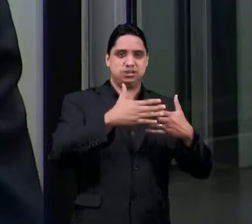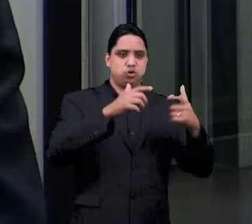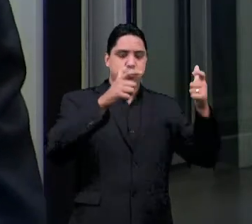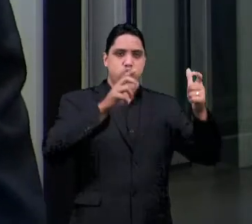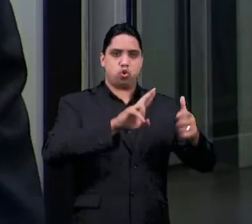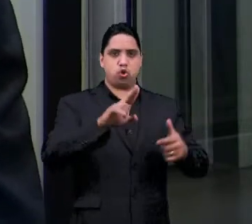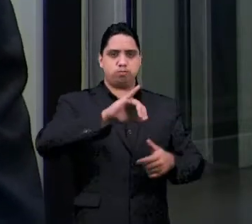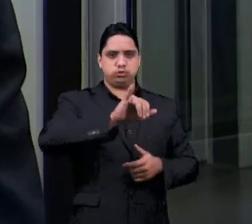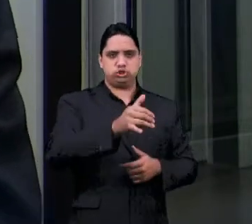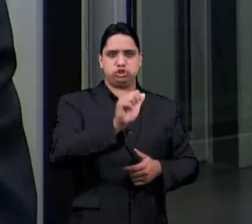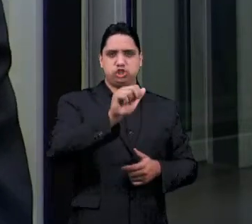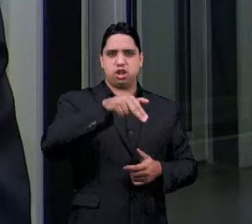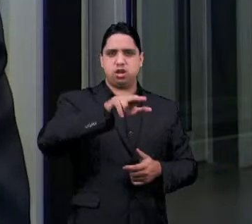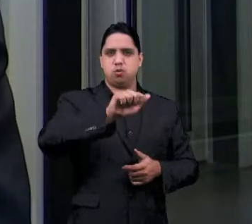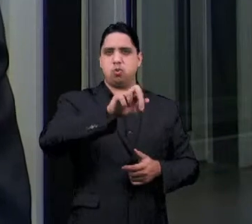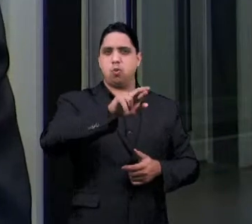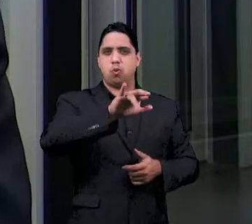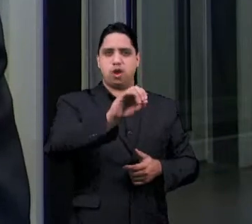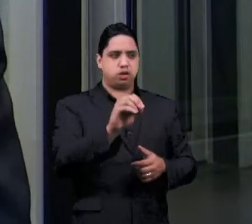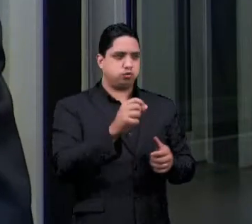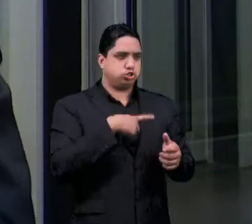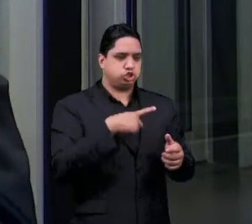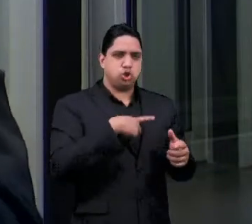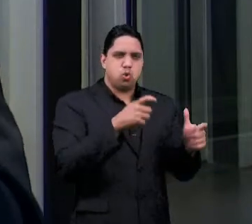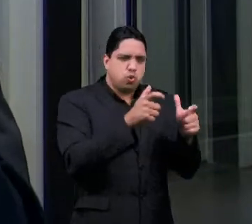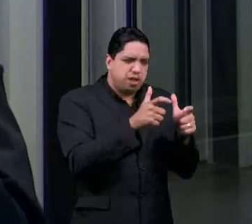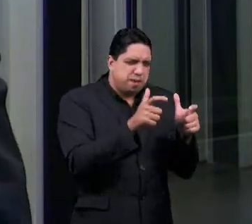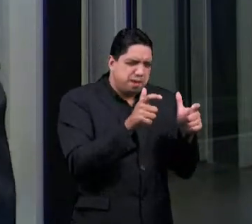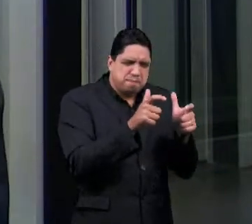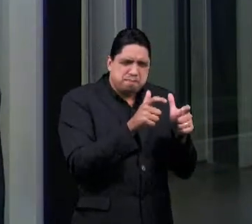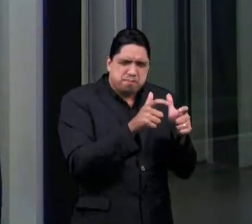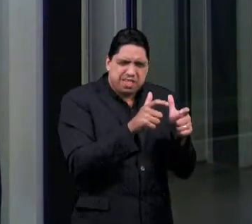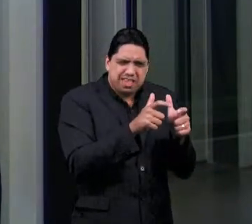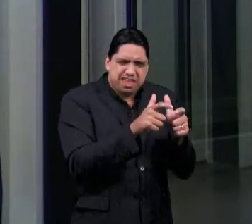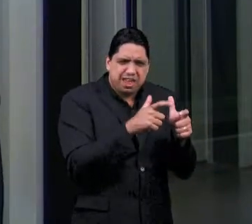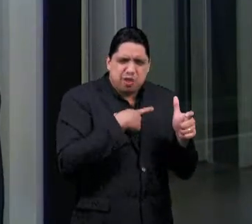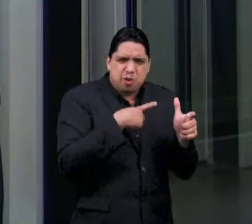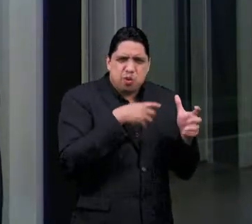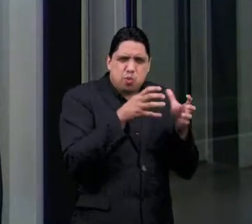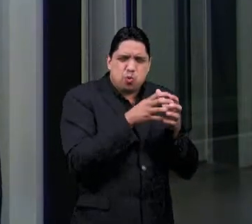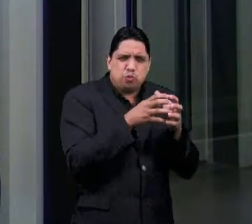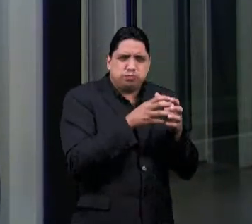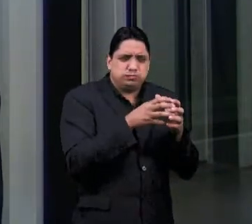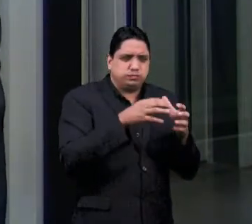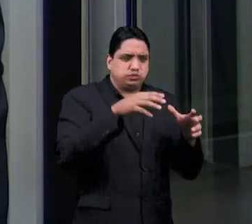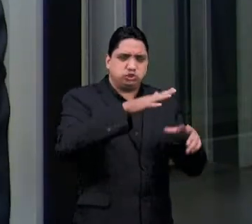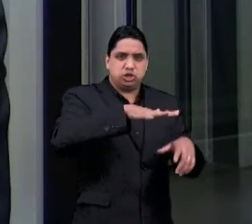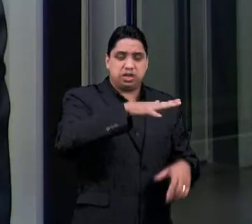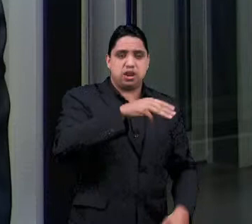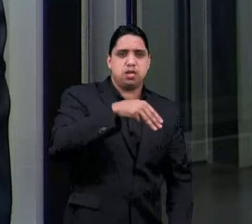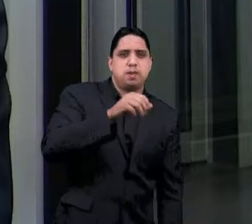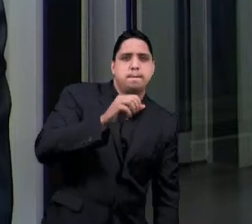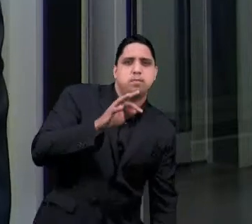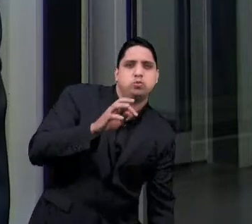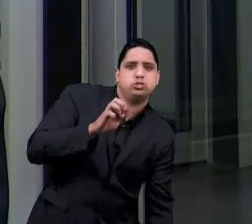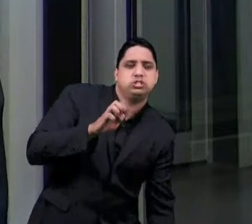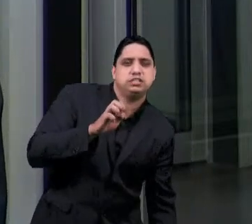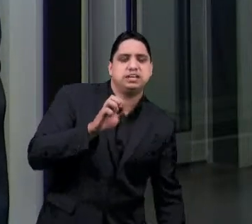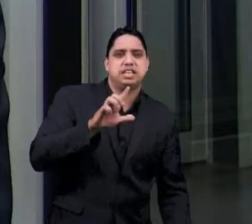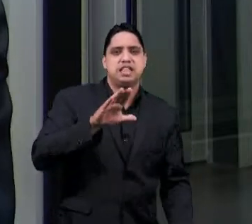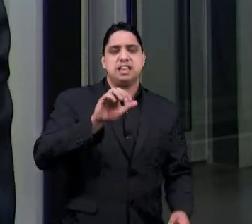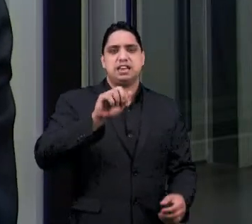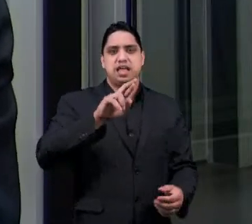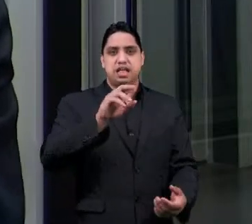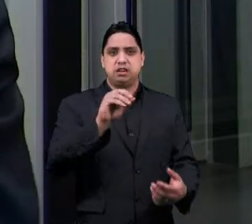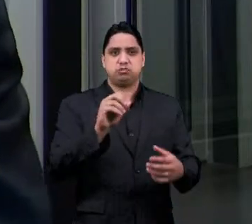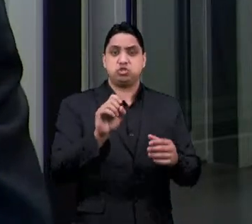Januária tinha um salão pequeno, tinha um grupinho lá em Montes Claros e só. E ele